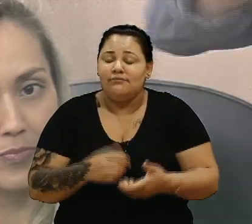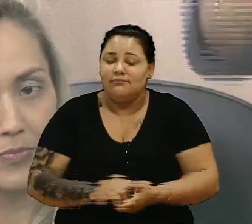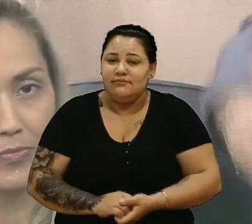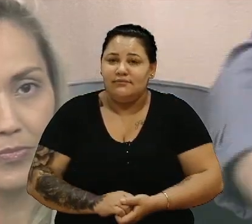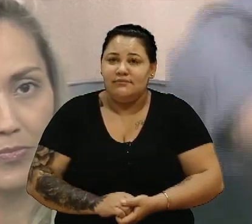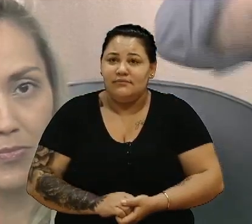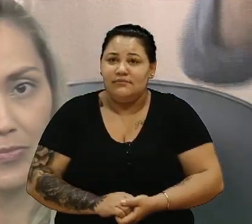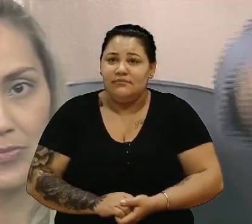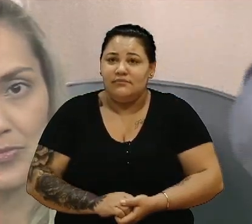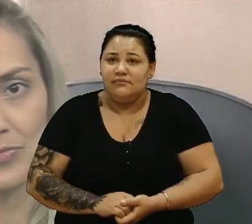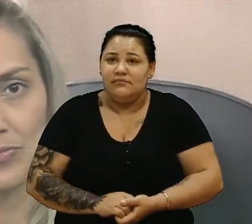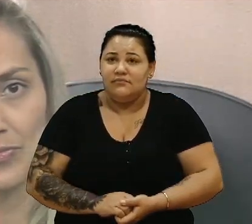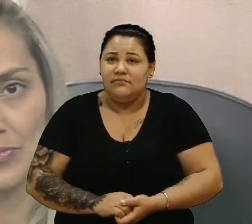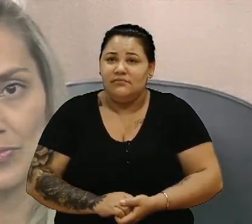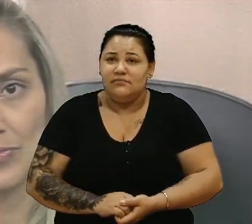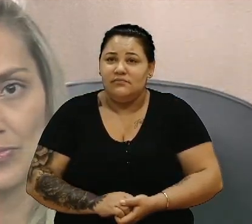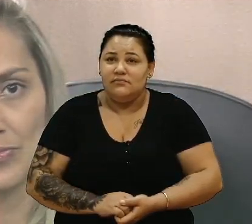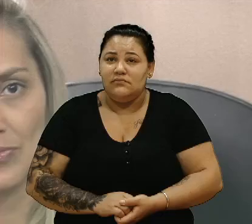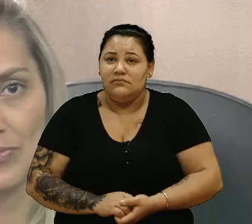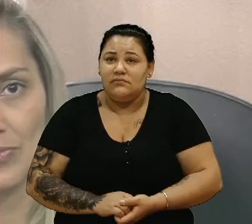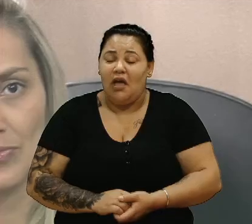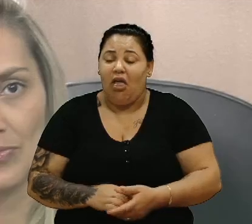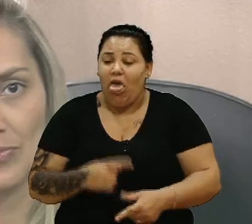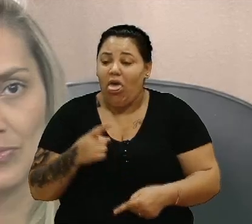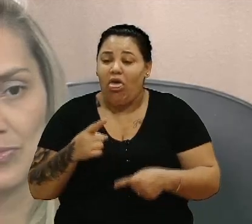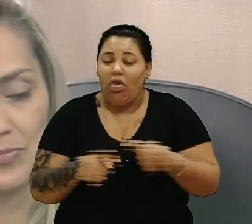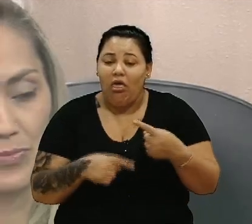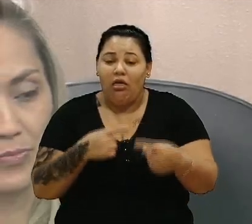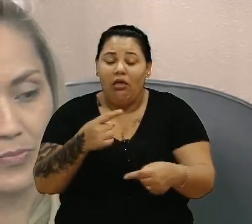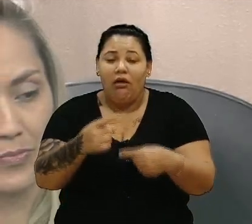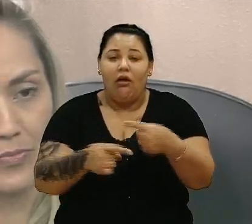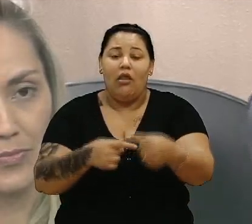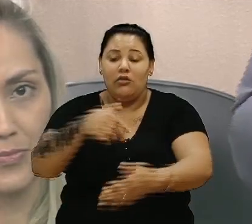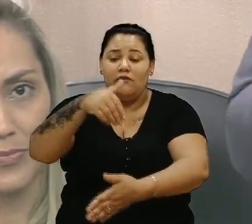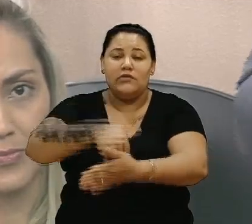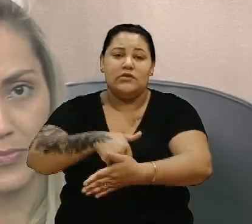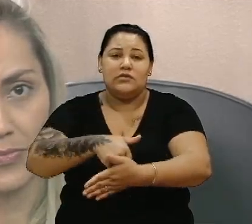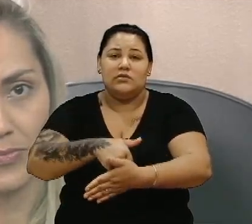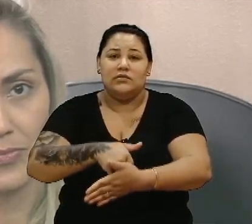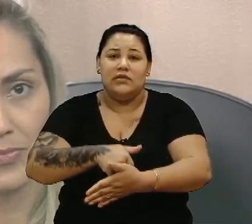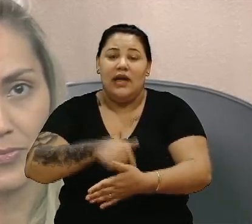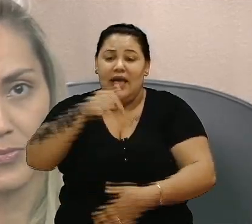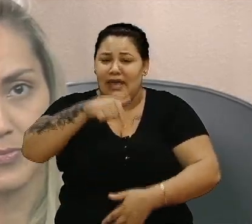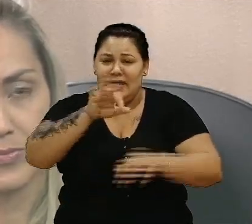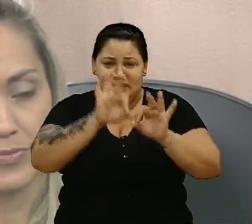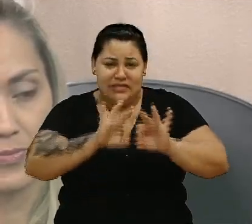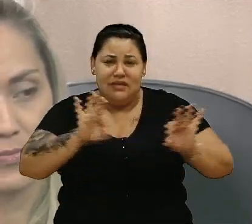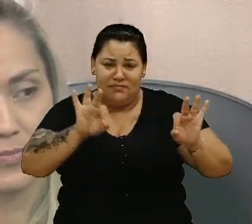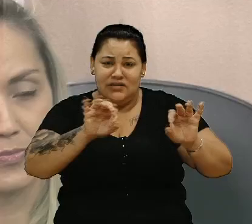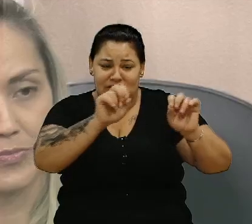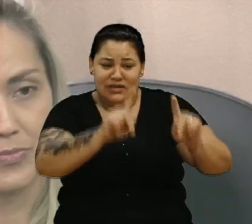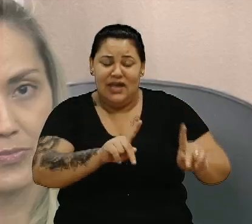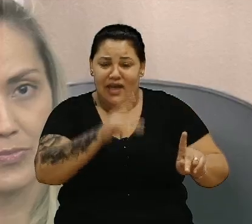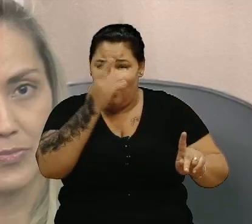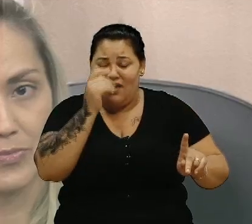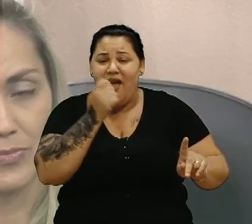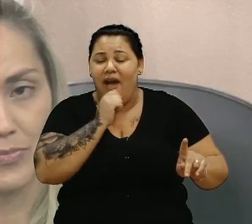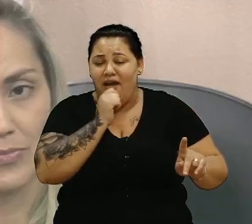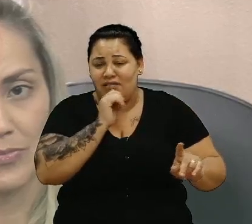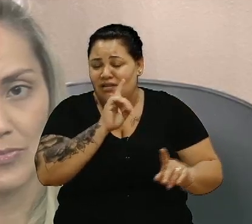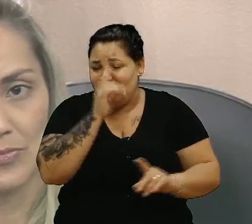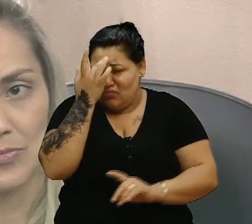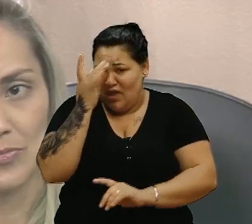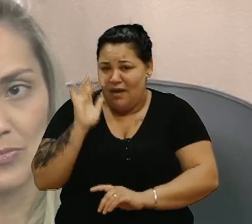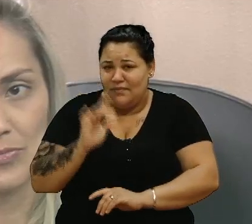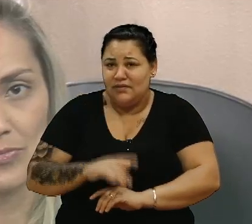Está postergando cada vez mais a votação. Aqui é muito simples, para quem não sabe tem uma máquina. É